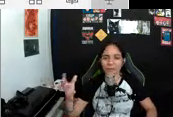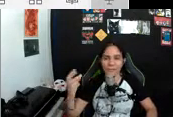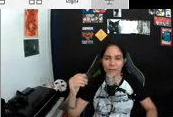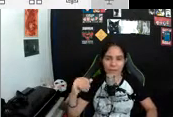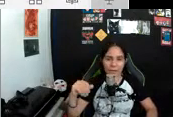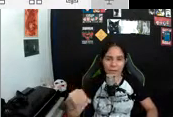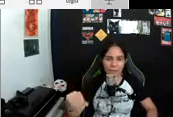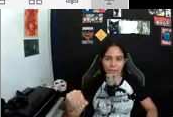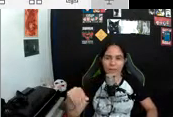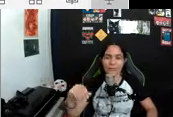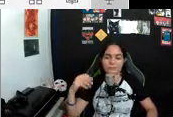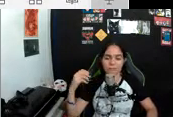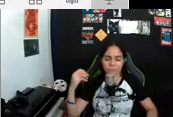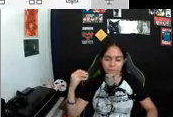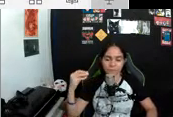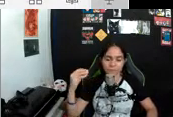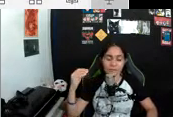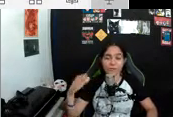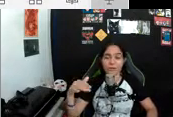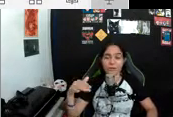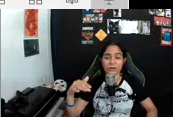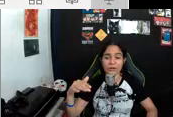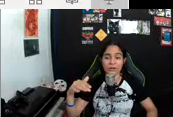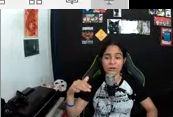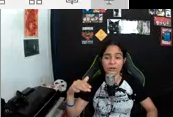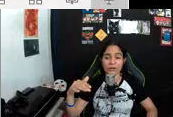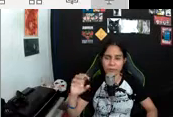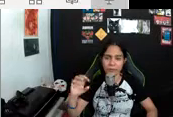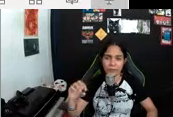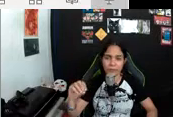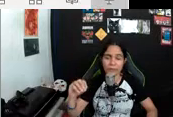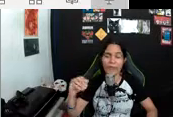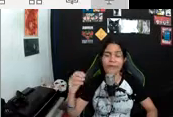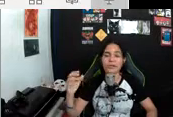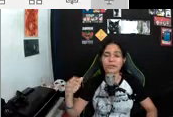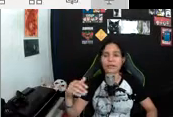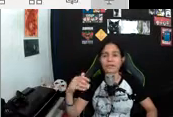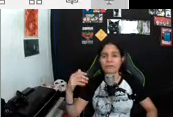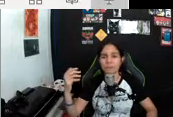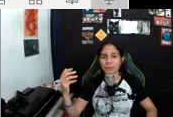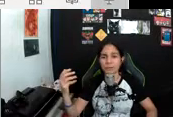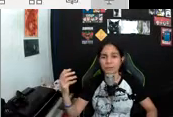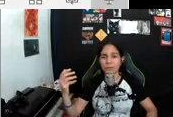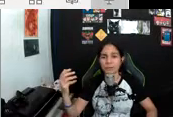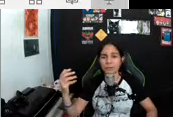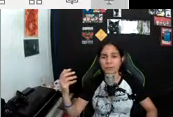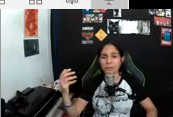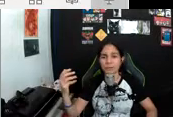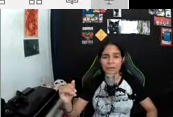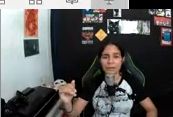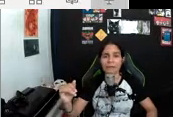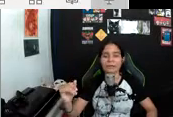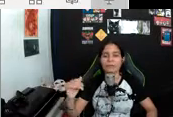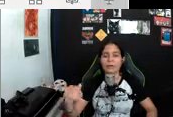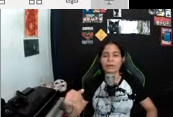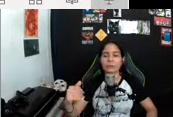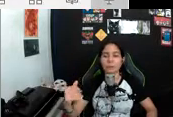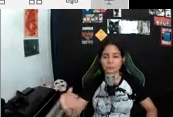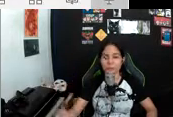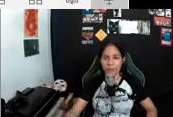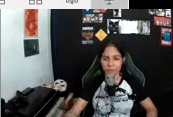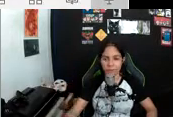uma obrigação da empresa, seja ela pública ou privada, estar disponibilizando os